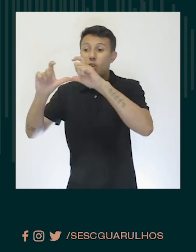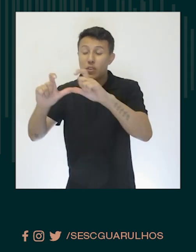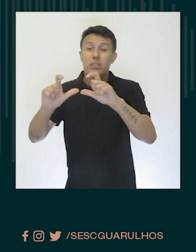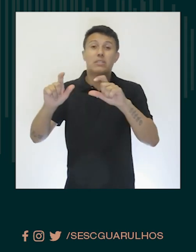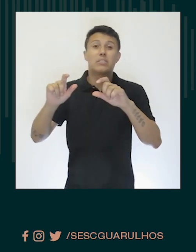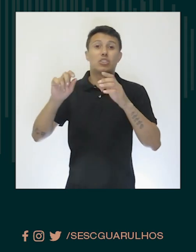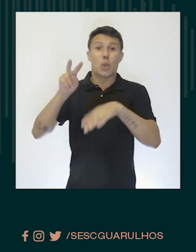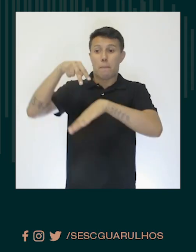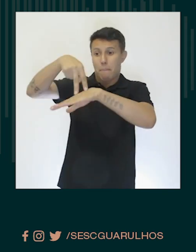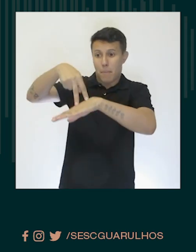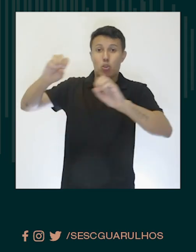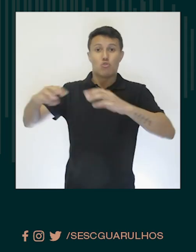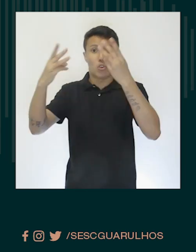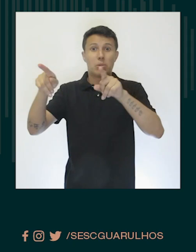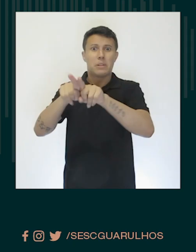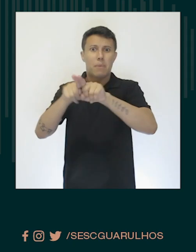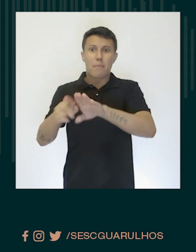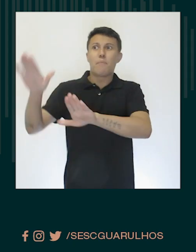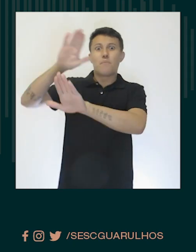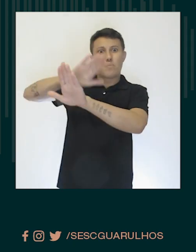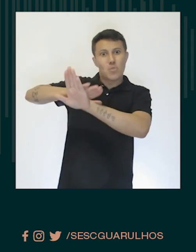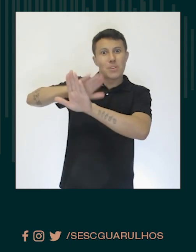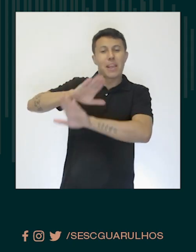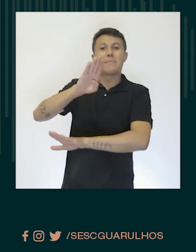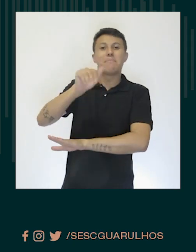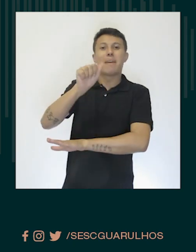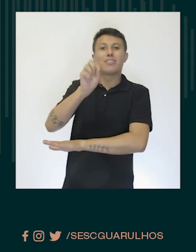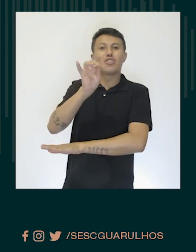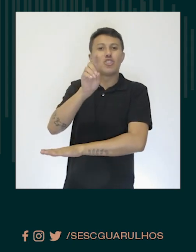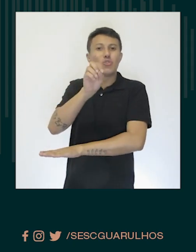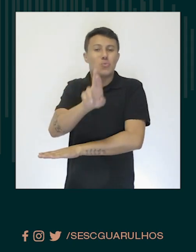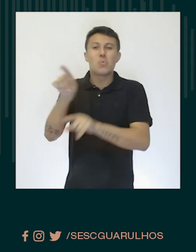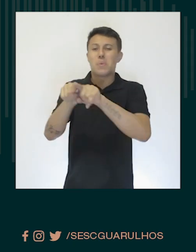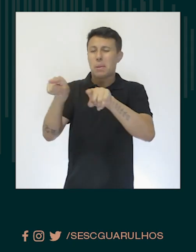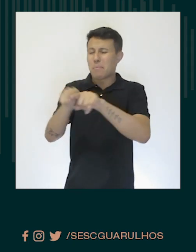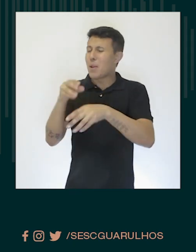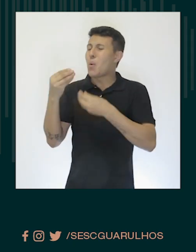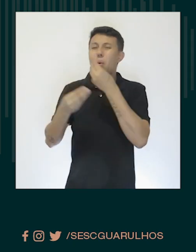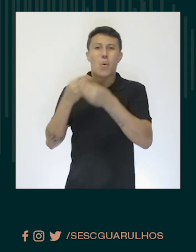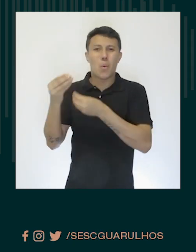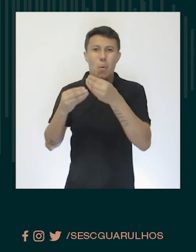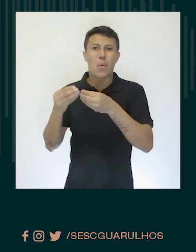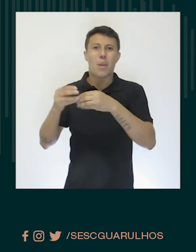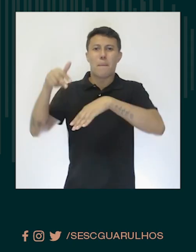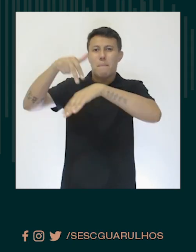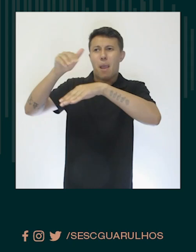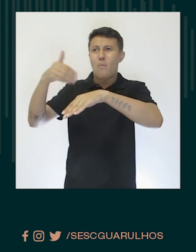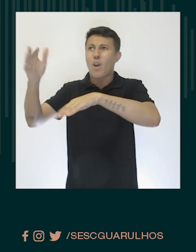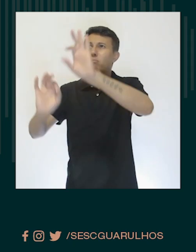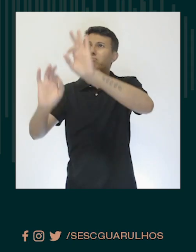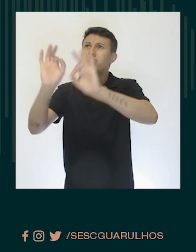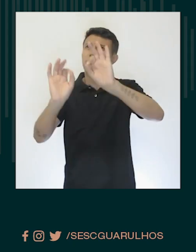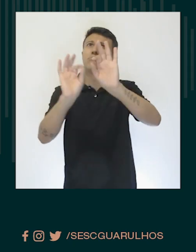fotografia de palco, fotografia de show, como acompanhávamos todos os bastidores, toda a sua vida fora do palco,